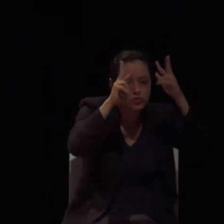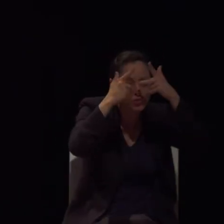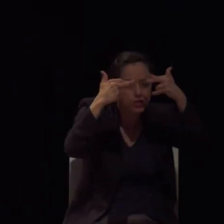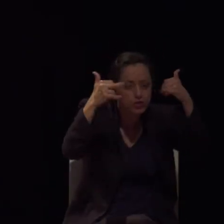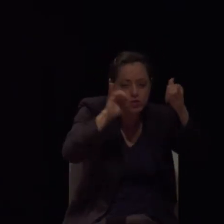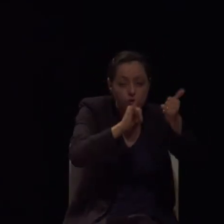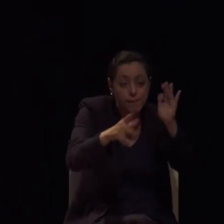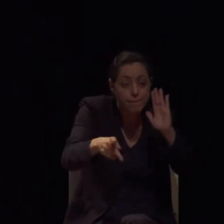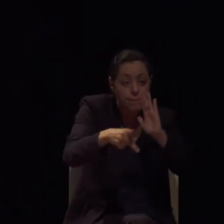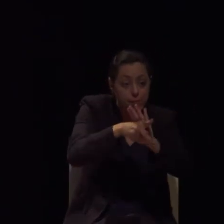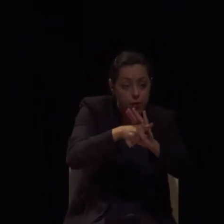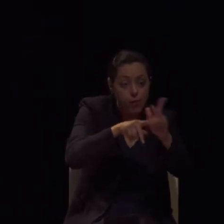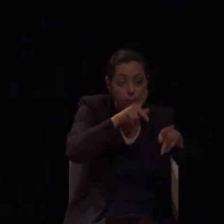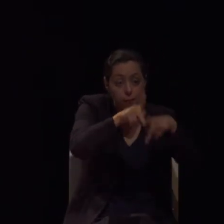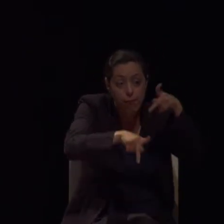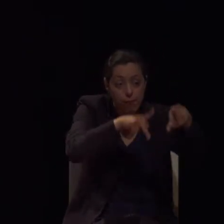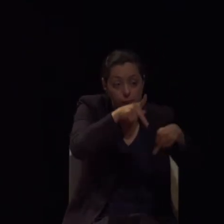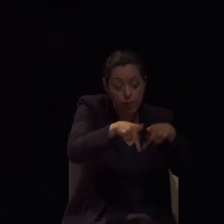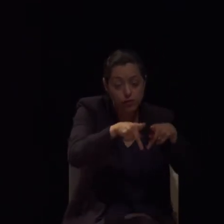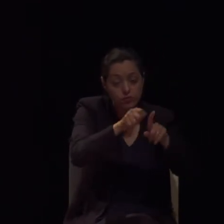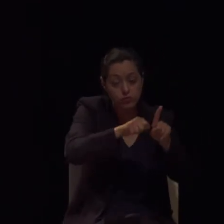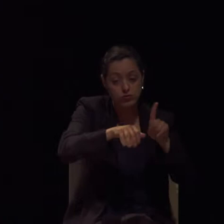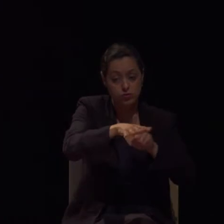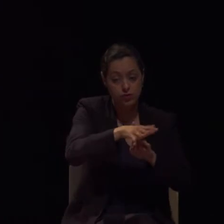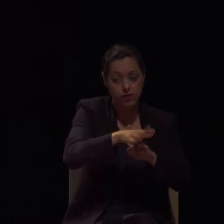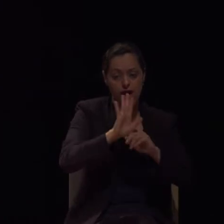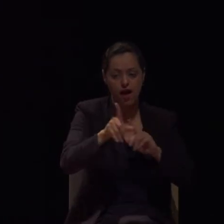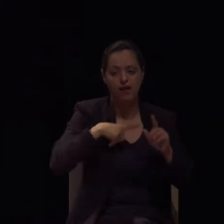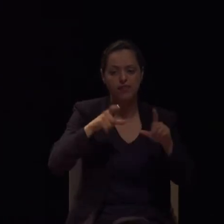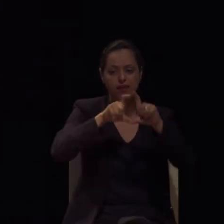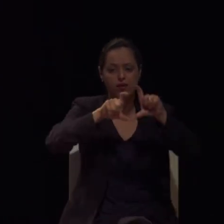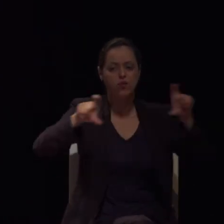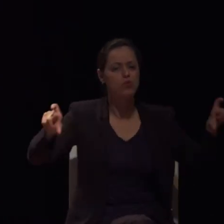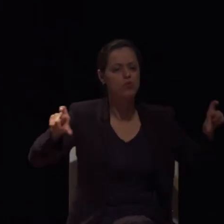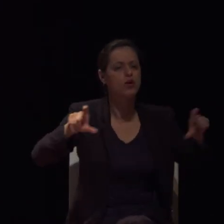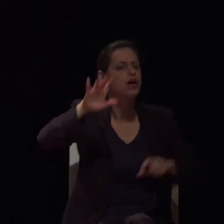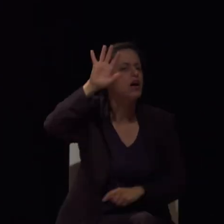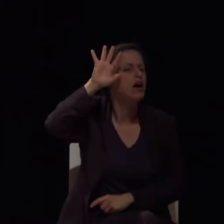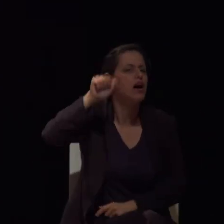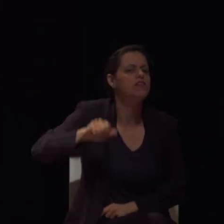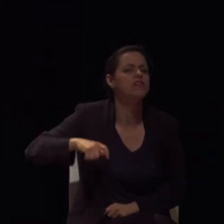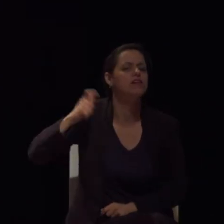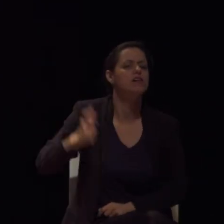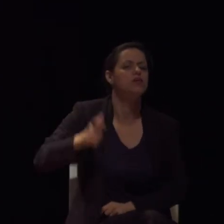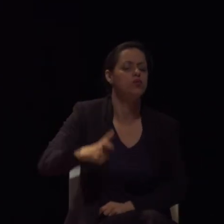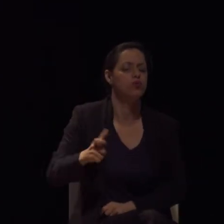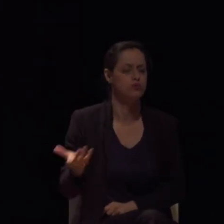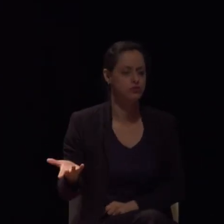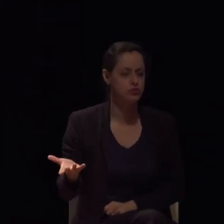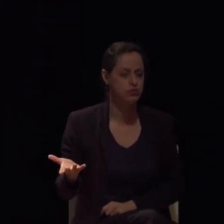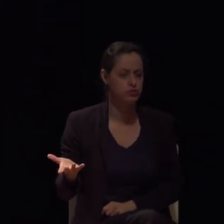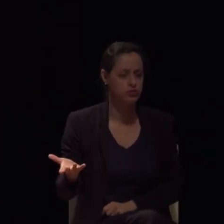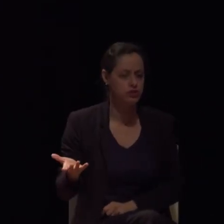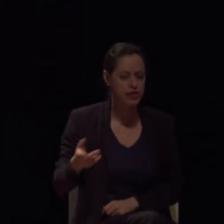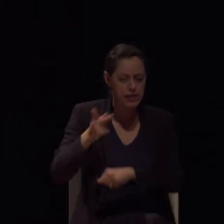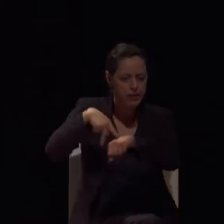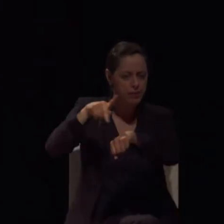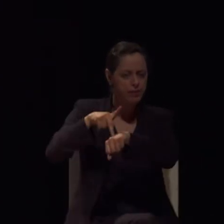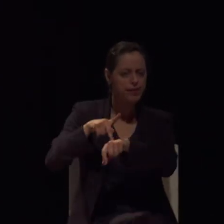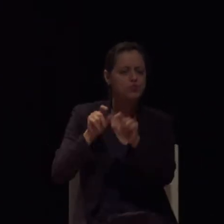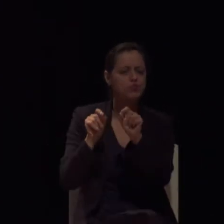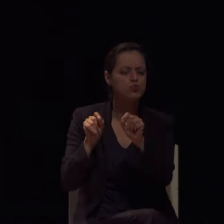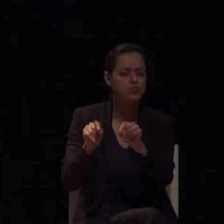gente quando falar e olha isso aqui tem uma citação africana africana de onde de onde